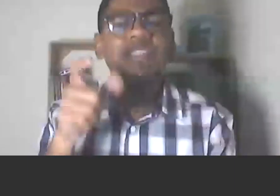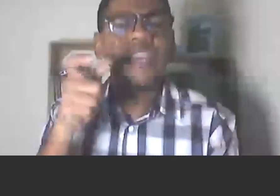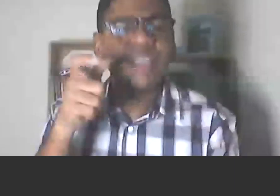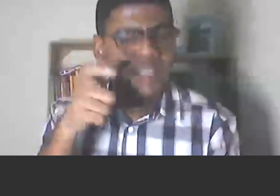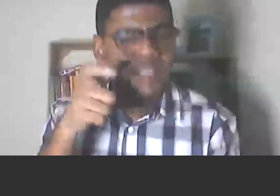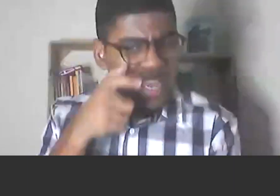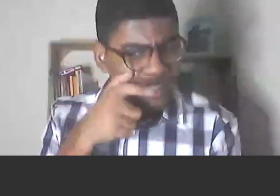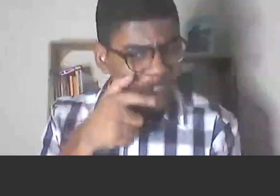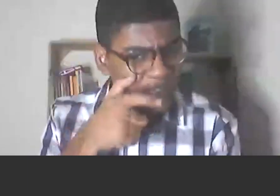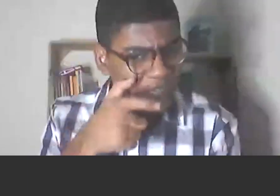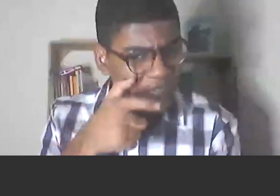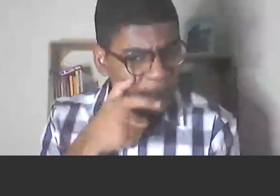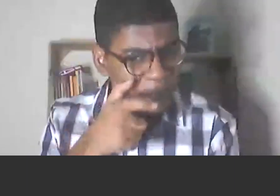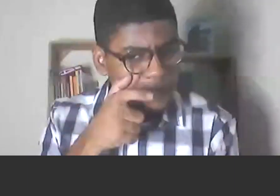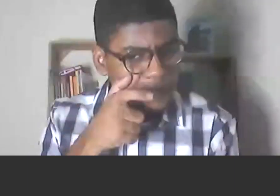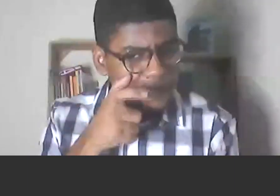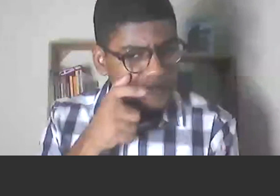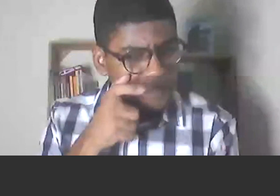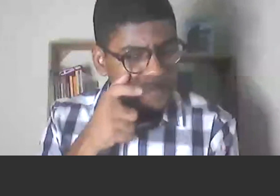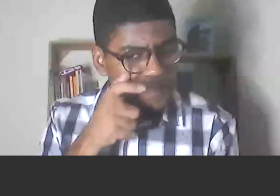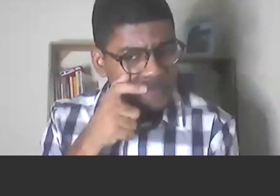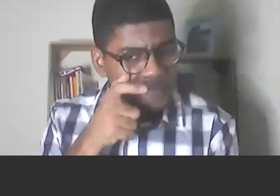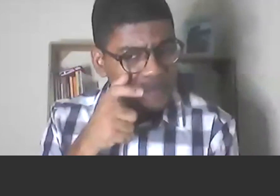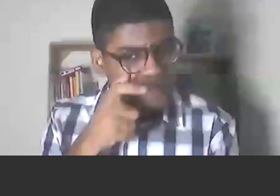Pergunta: vocês assistiram?